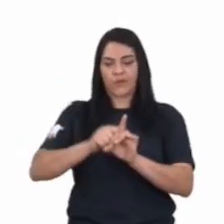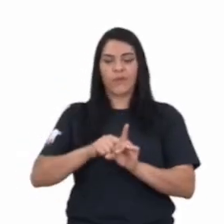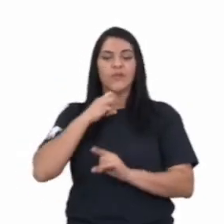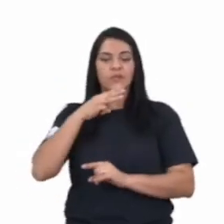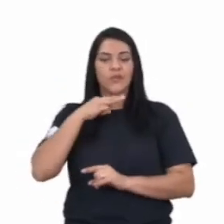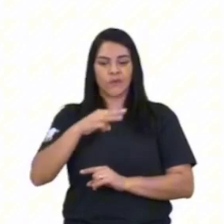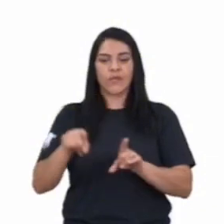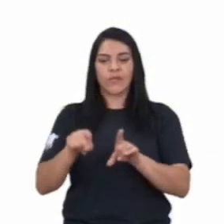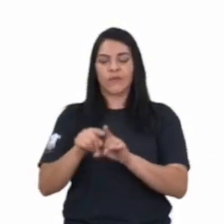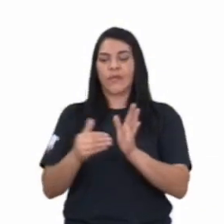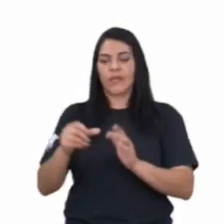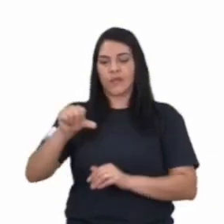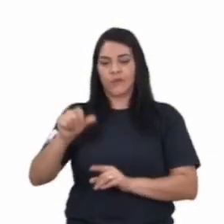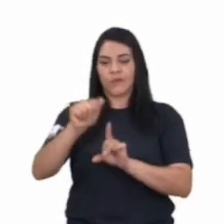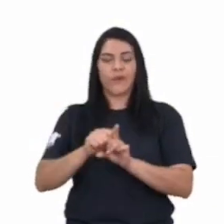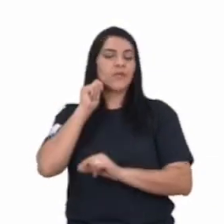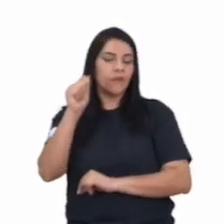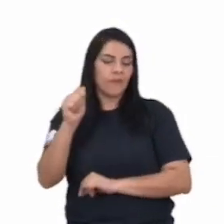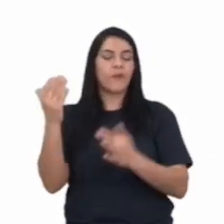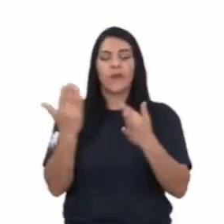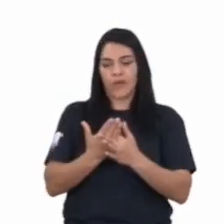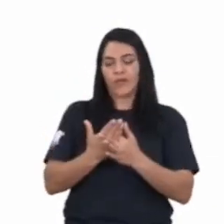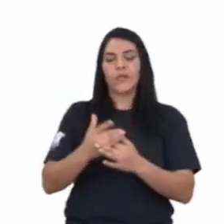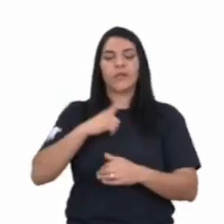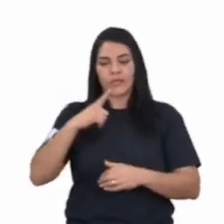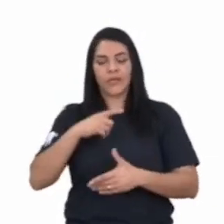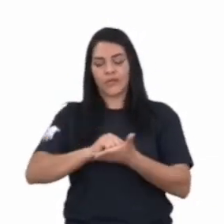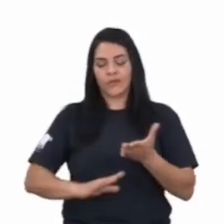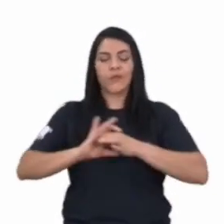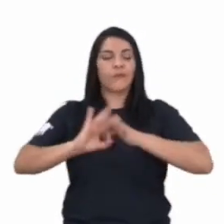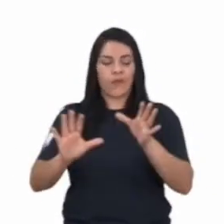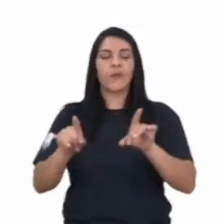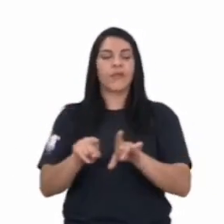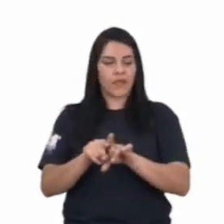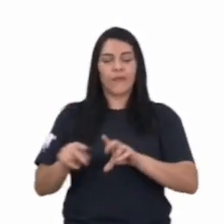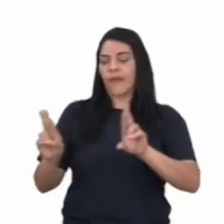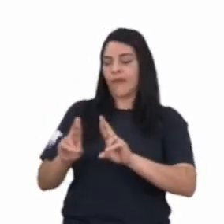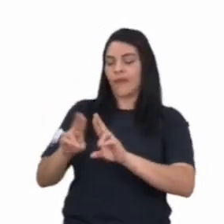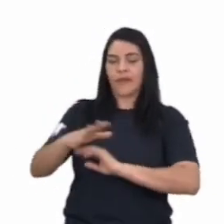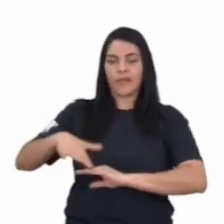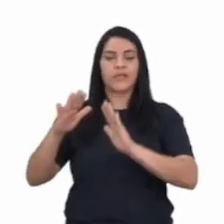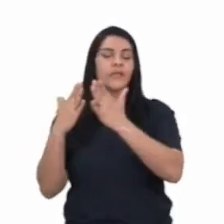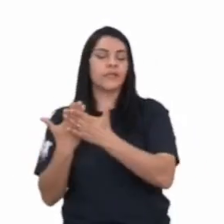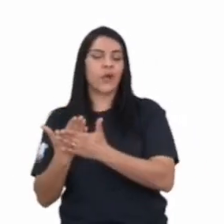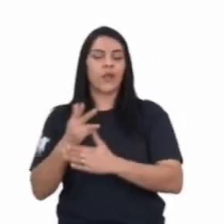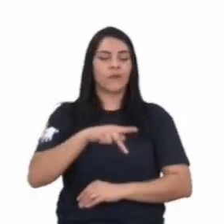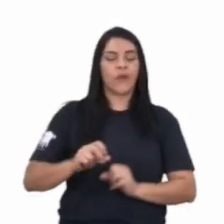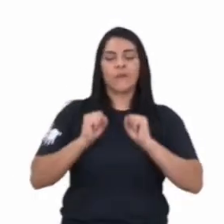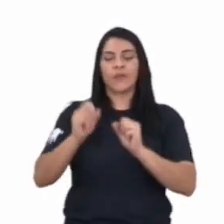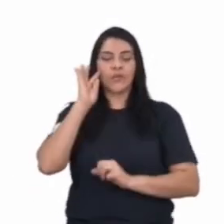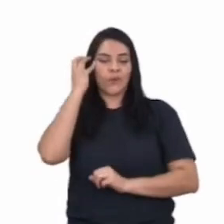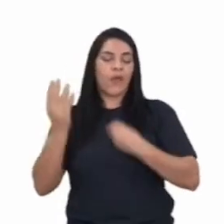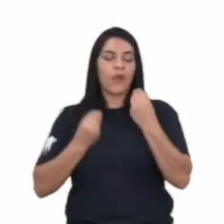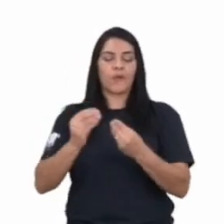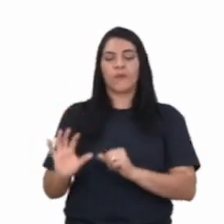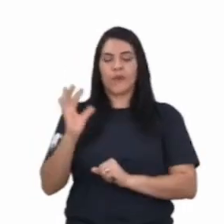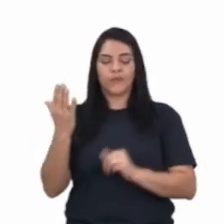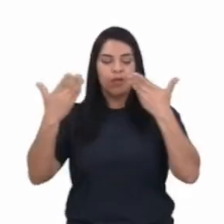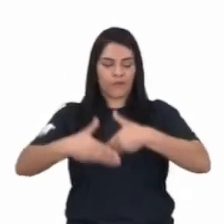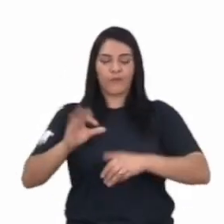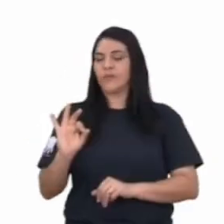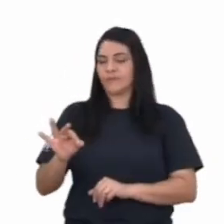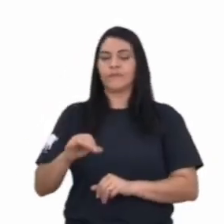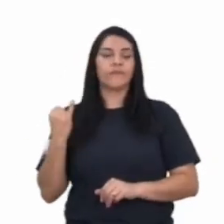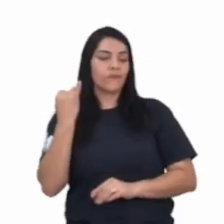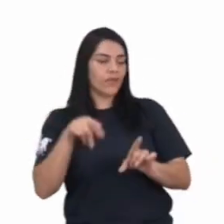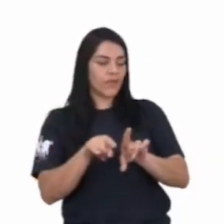dela em 9 de abril. Então dentro desse intervalo, a atividade vai estar disponível, né, vai estar liberada, e a rede aí, a escola, a professora, pode decidir como que vai ser a aplicação dela, tá bom?